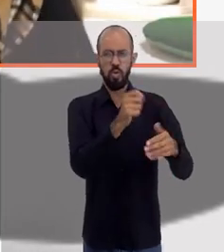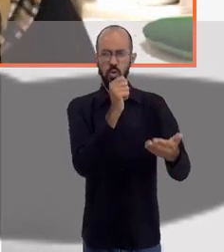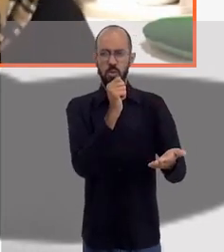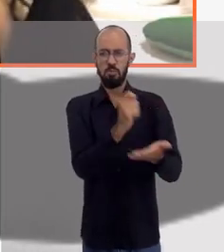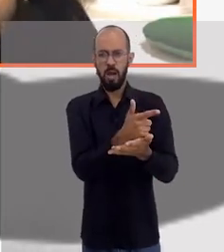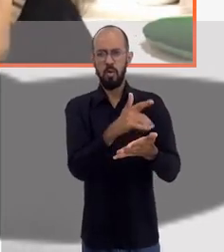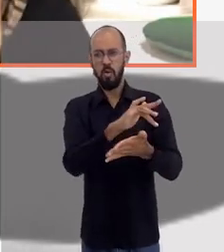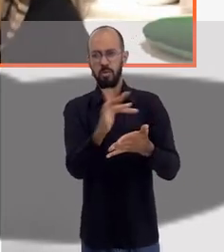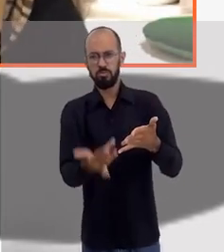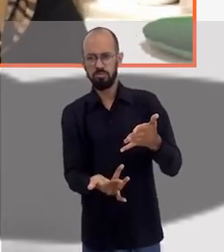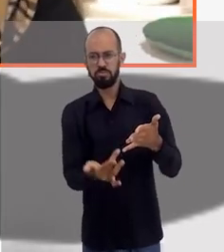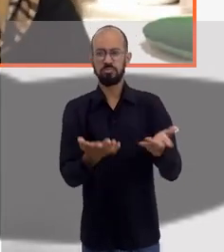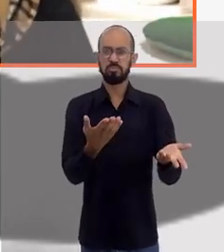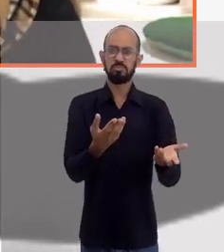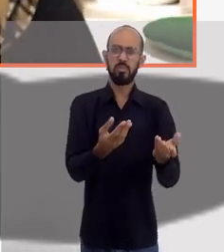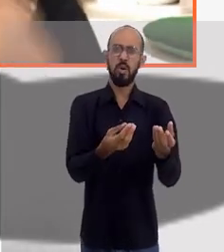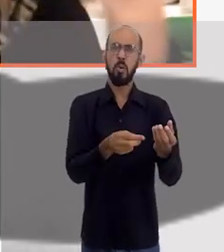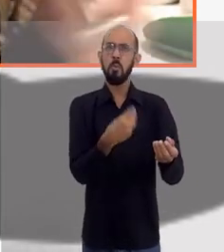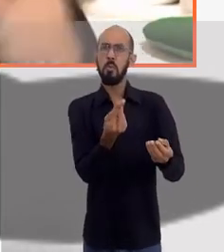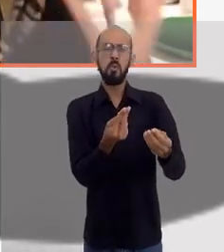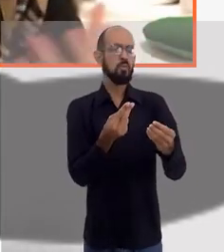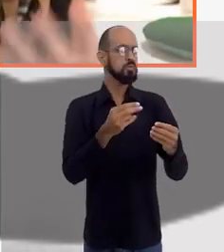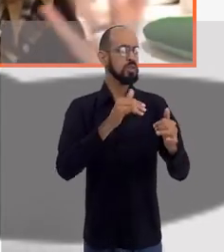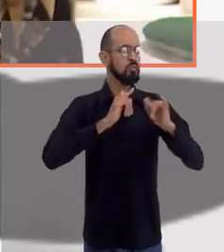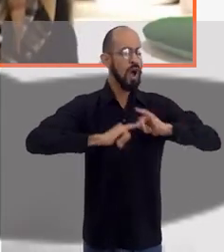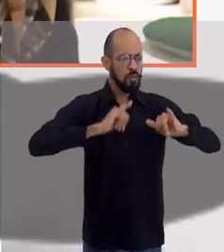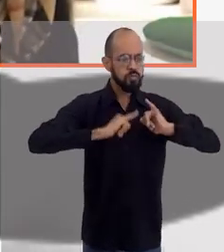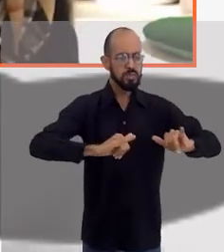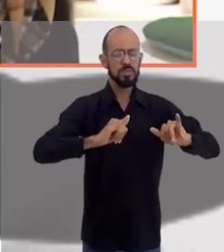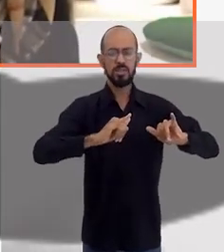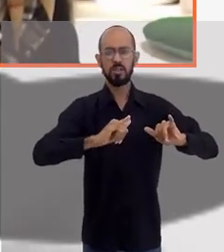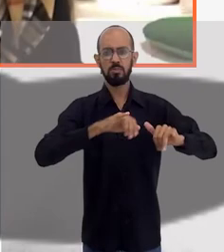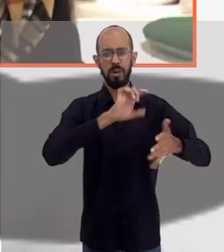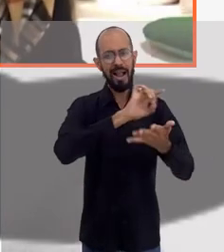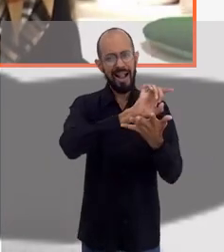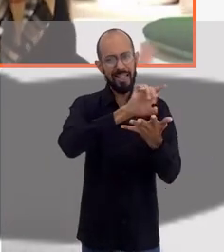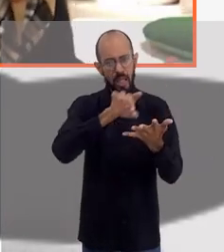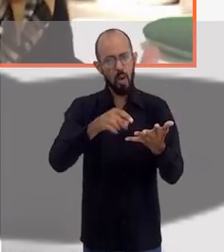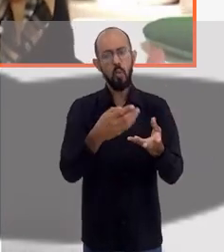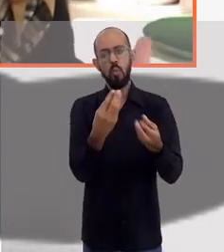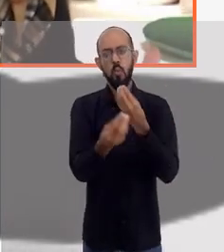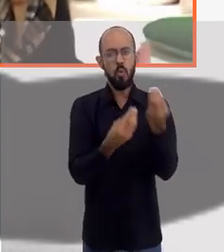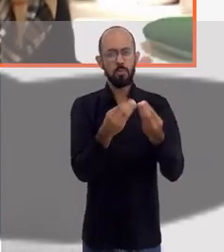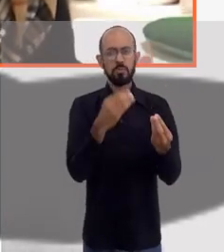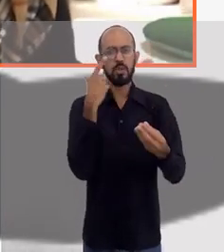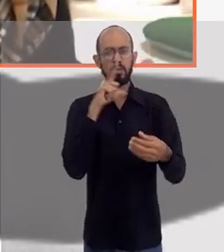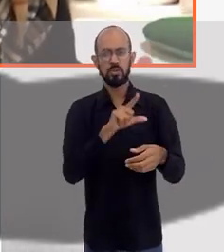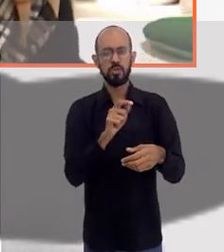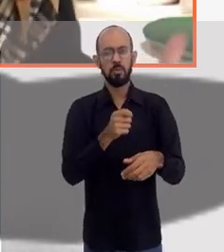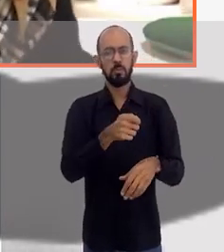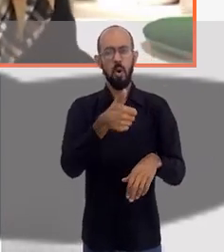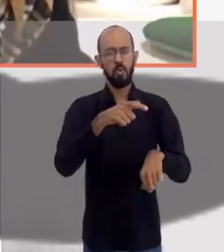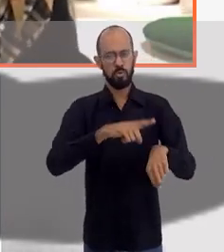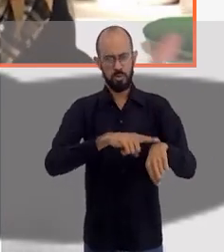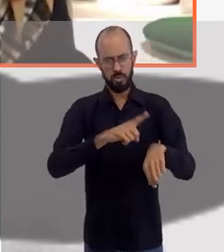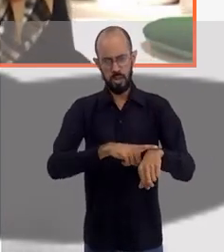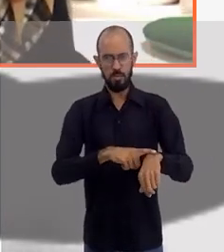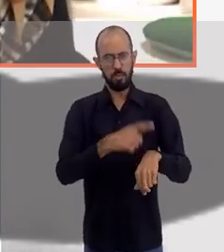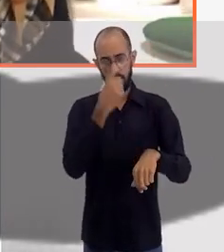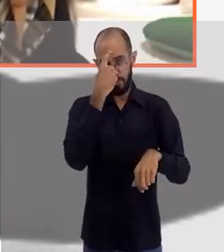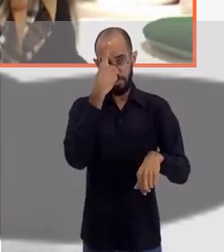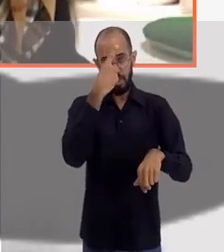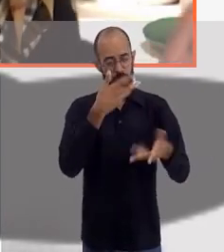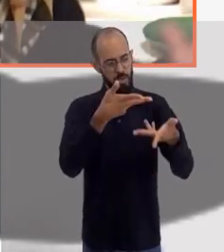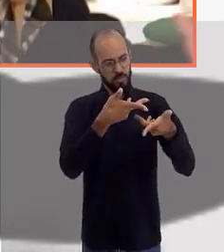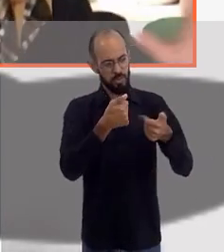mídia ou foi um boca-a-boca Como que você conseguiu em tão pouco tempo e um êxito tão grande numa ideia realmente